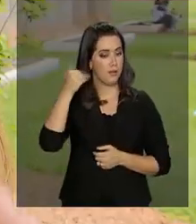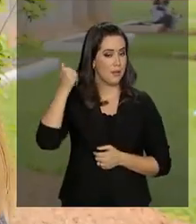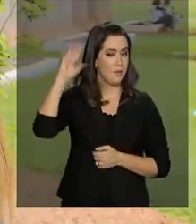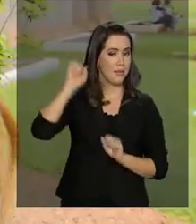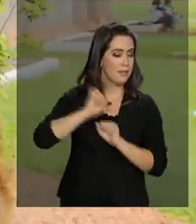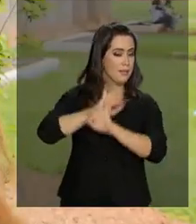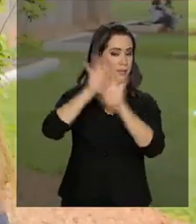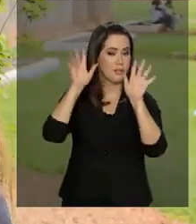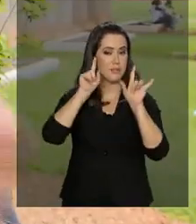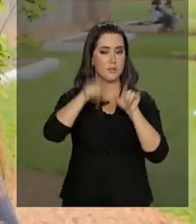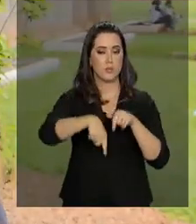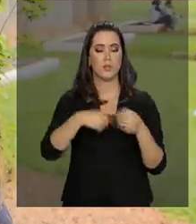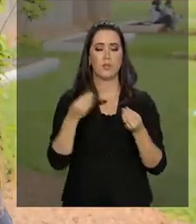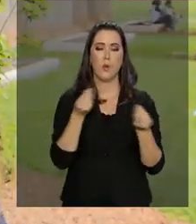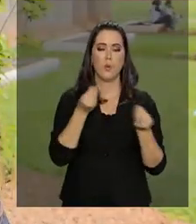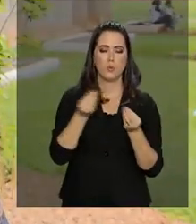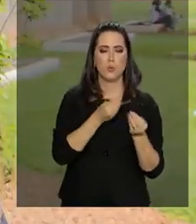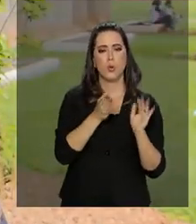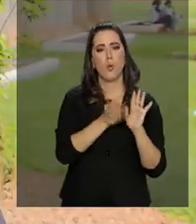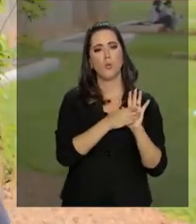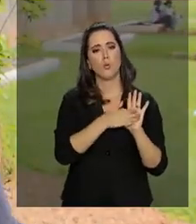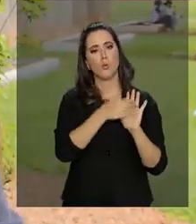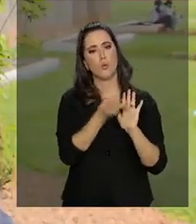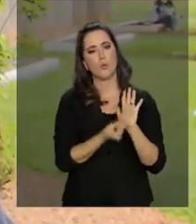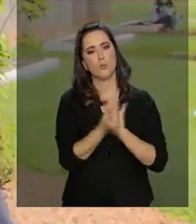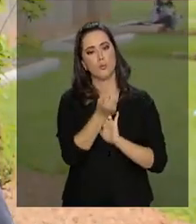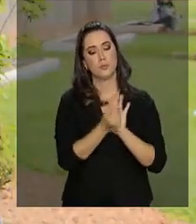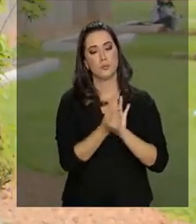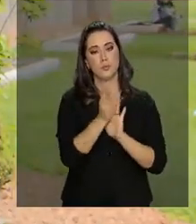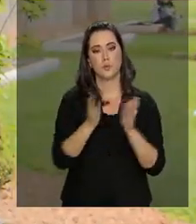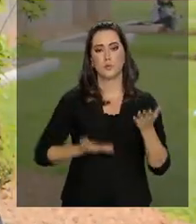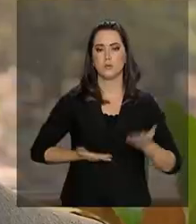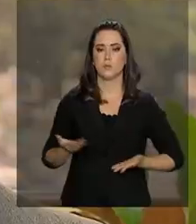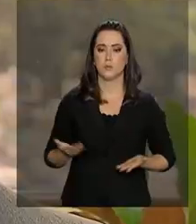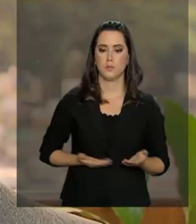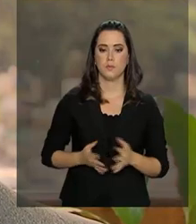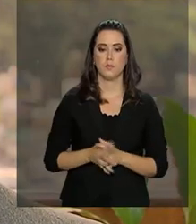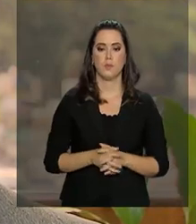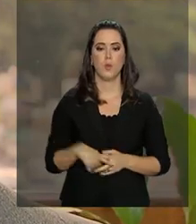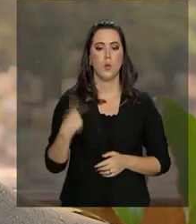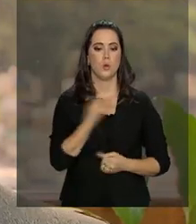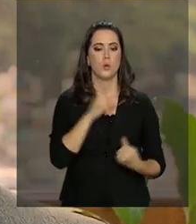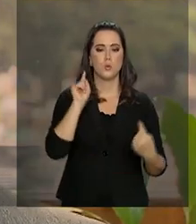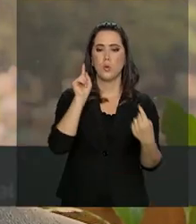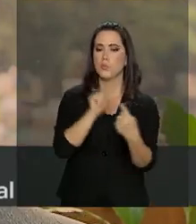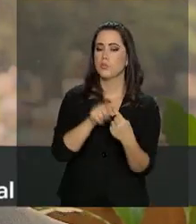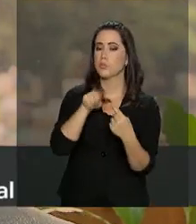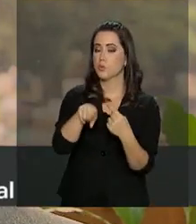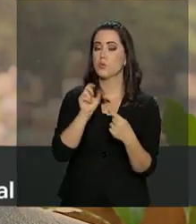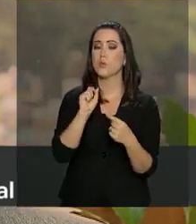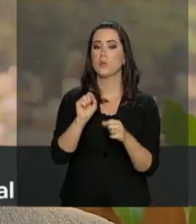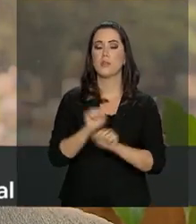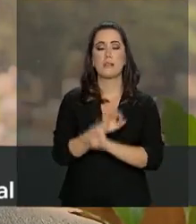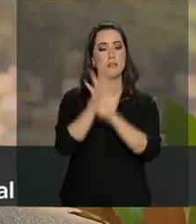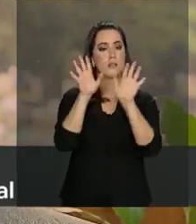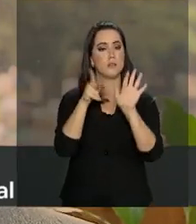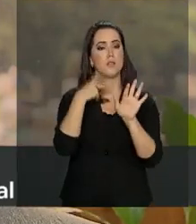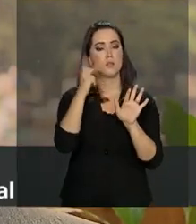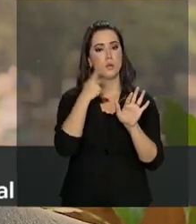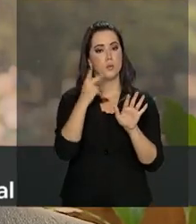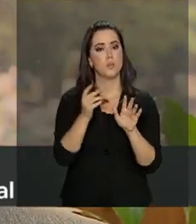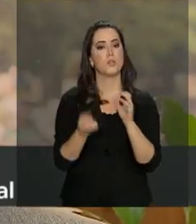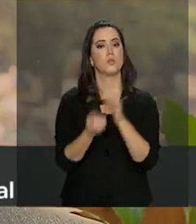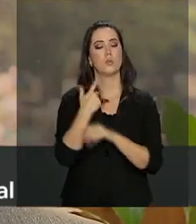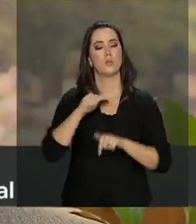mais transparência sobre a prestação de conta desse serviço. O nosso foco é da transparência para as políticas de